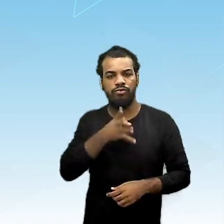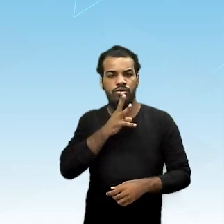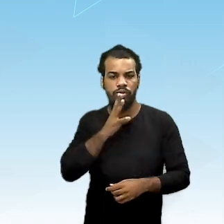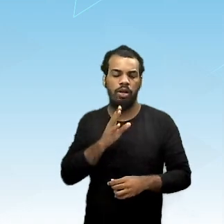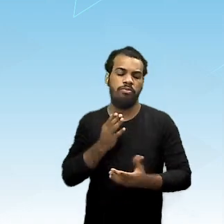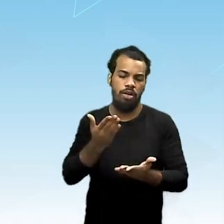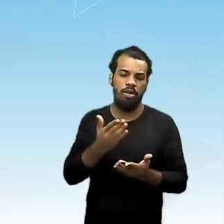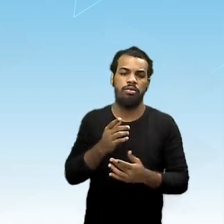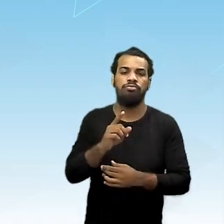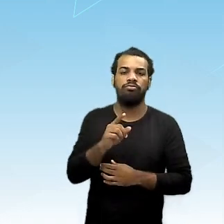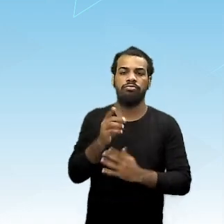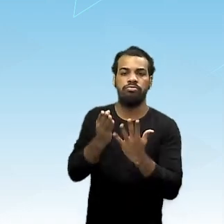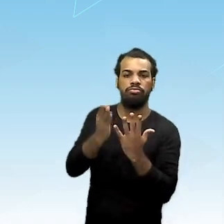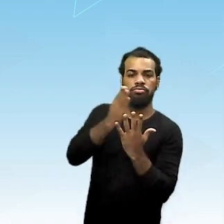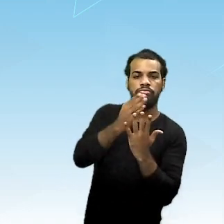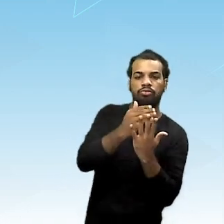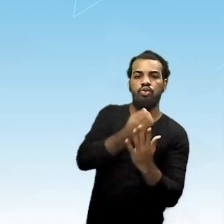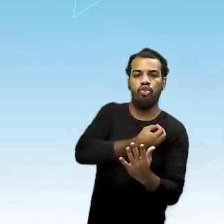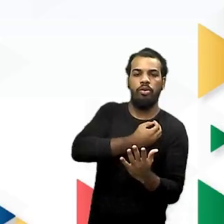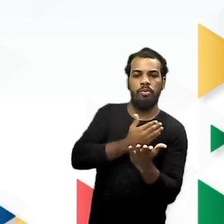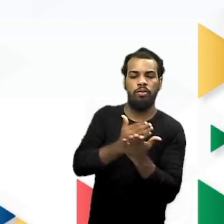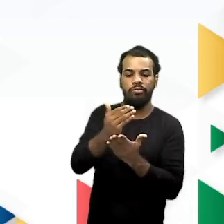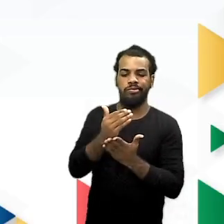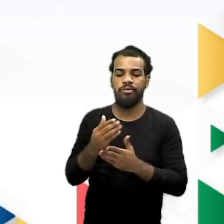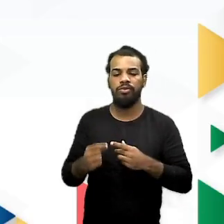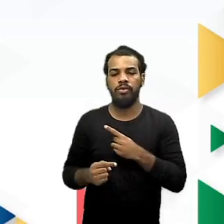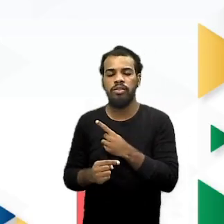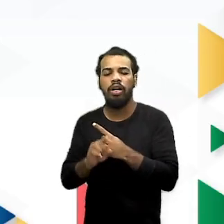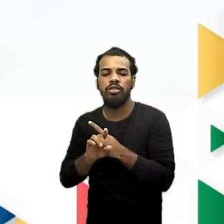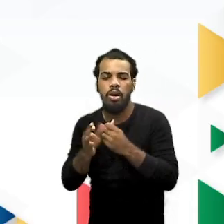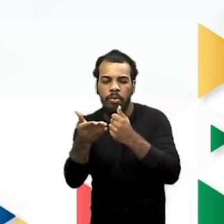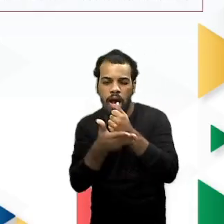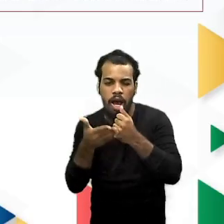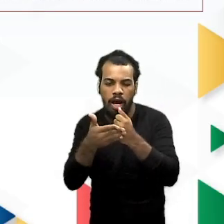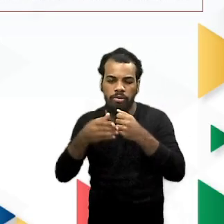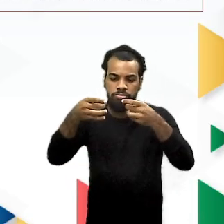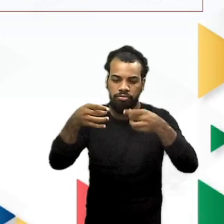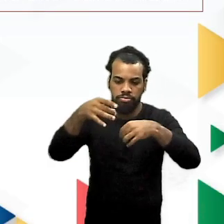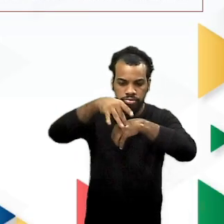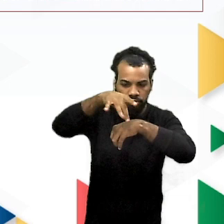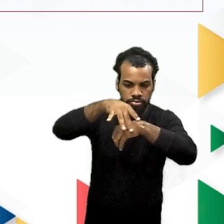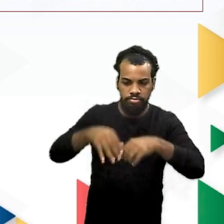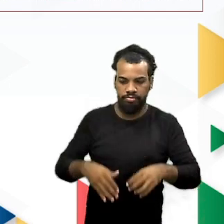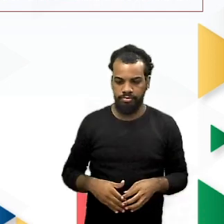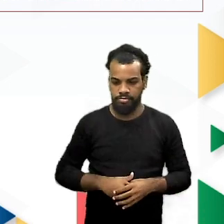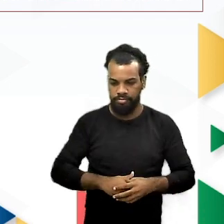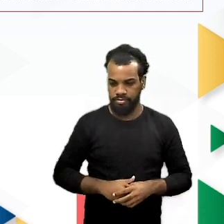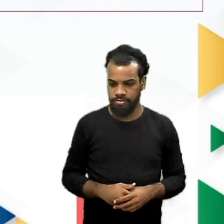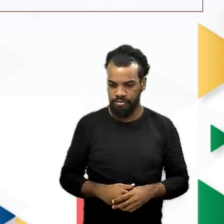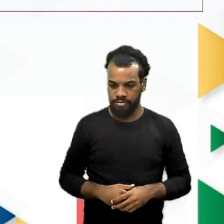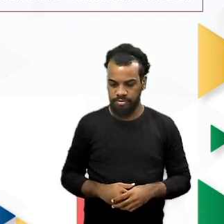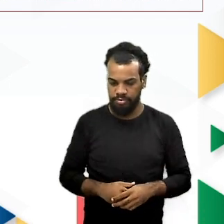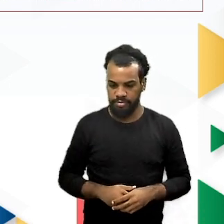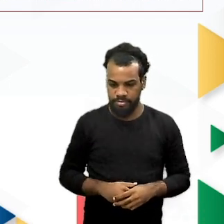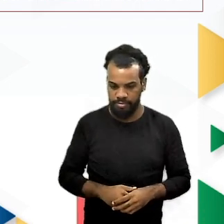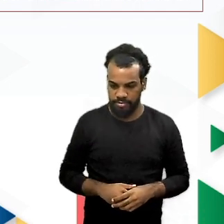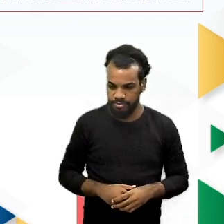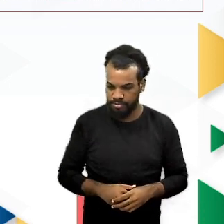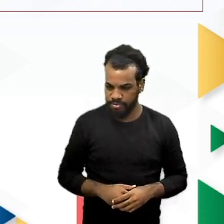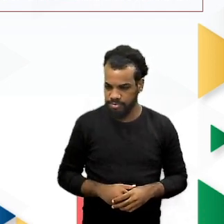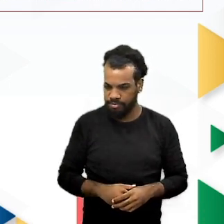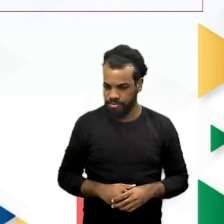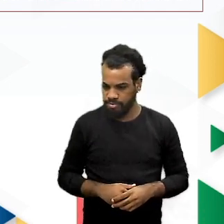inicial. Fechou? Esse é o conceito básico da sequência recursiva, tá? E aí, a partir dessa sequência recursiva